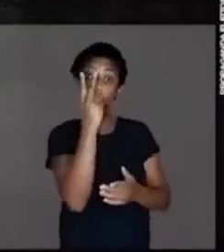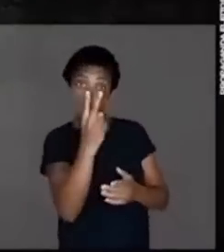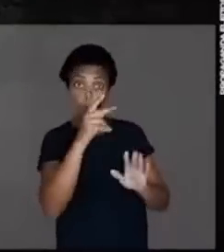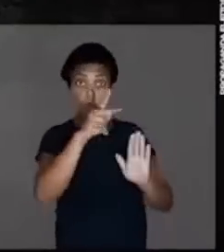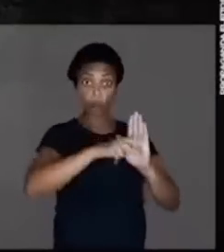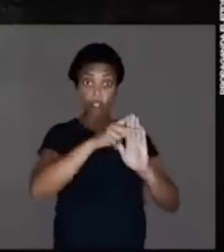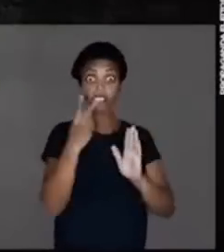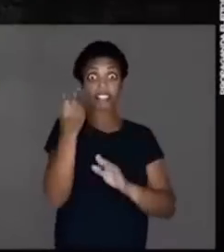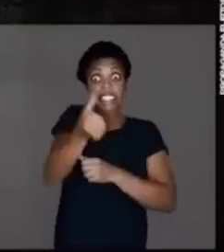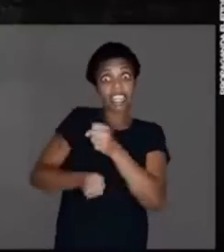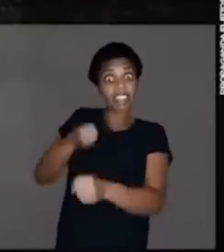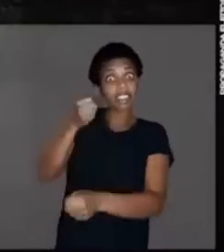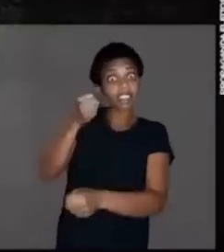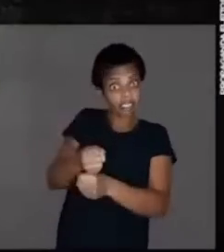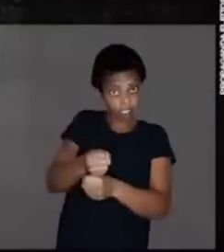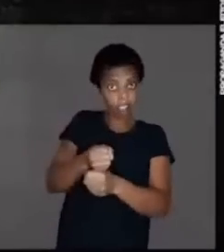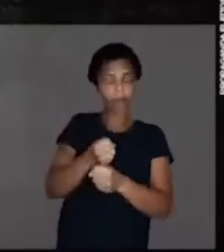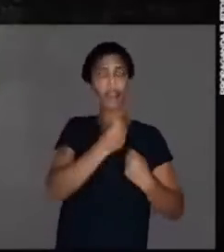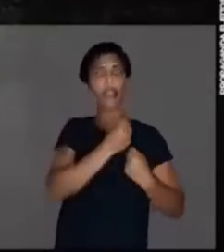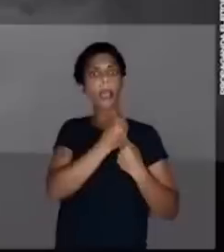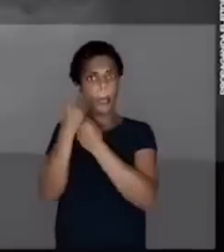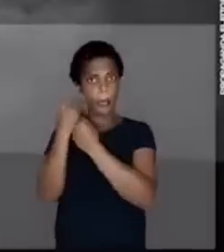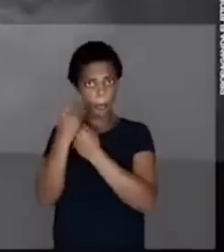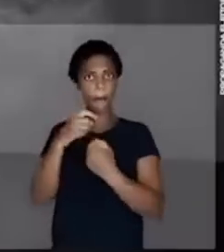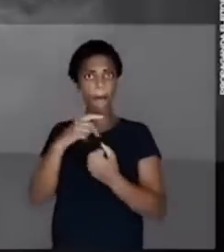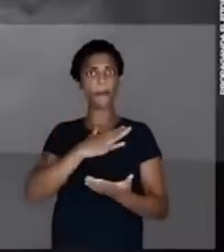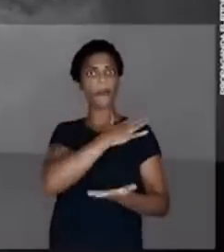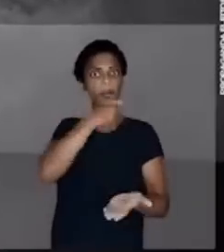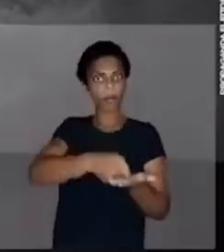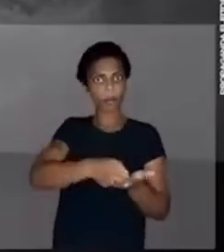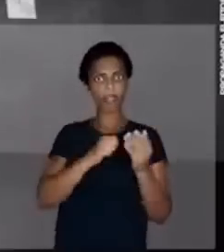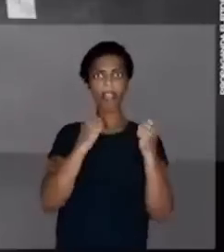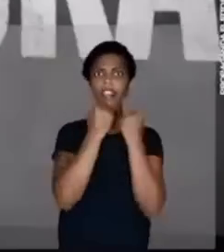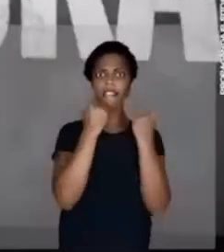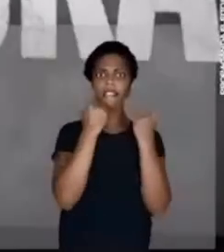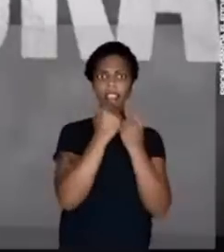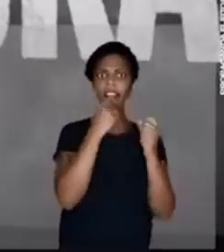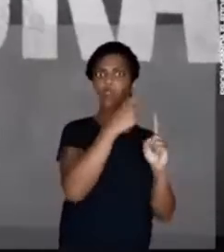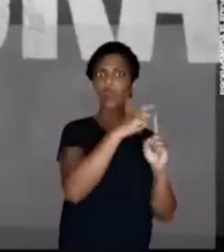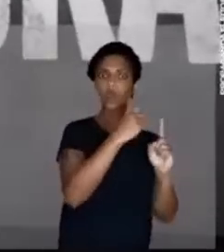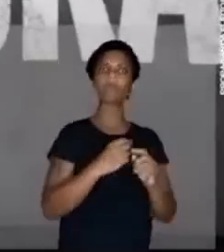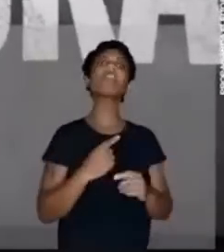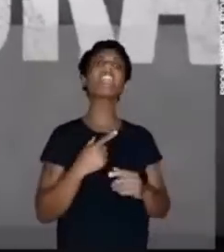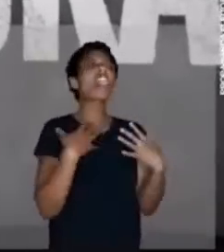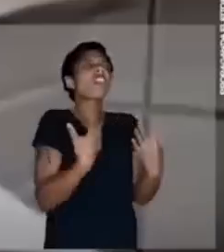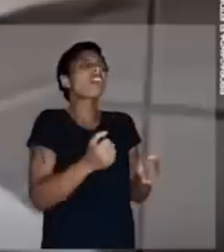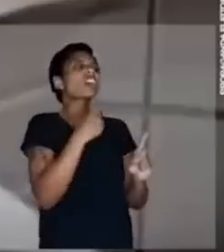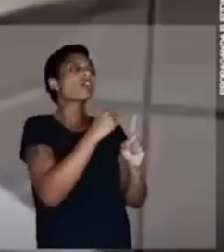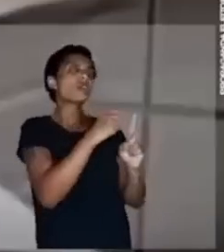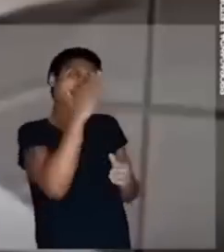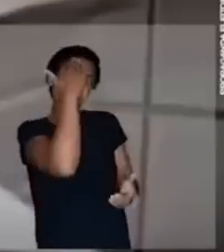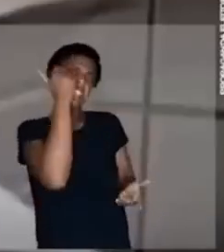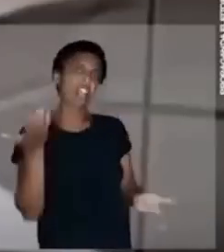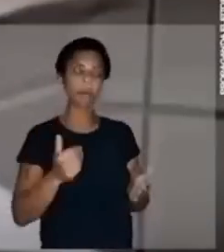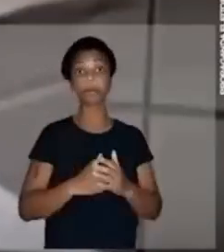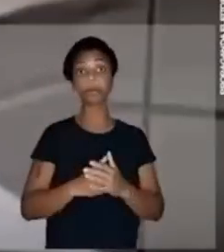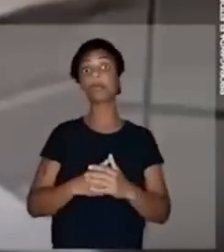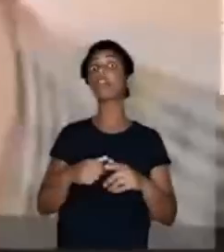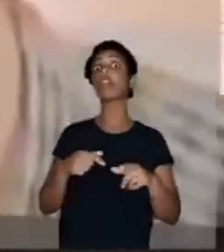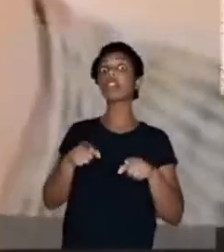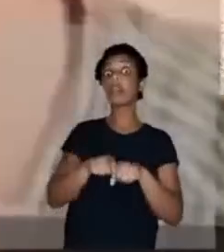dois projetos em 26 anos. Apoiou o regime militar, defendeu a tortura e